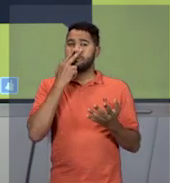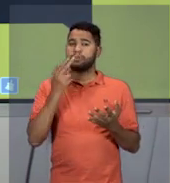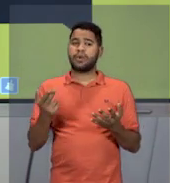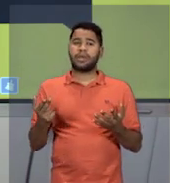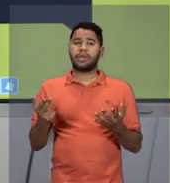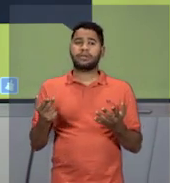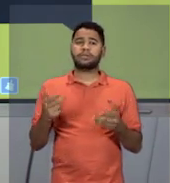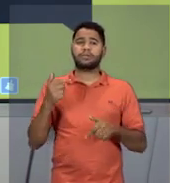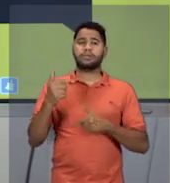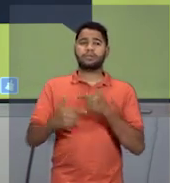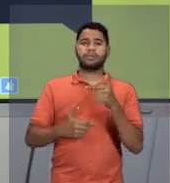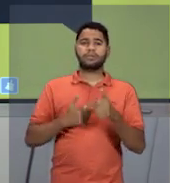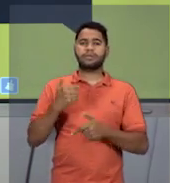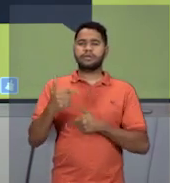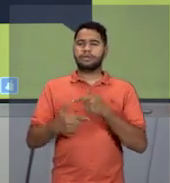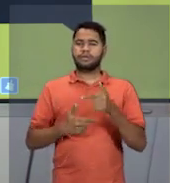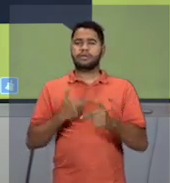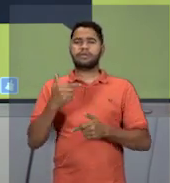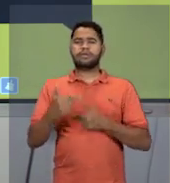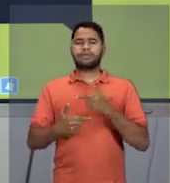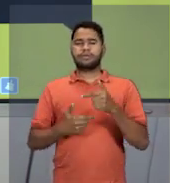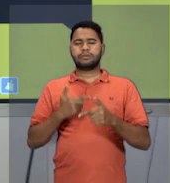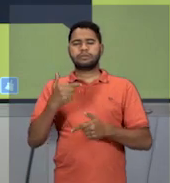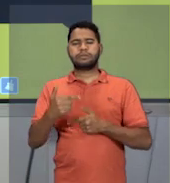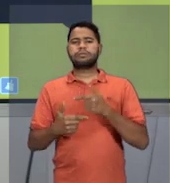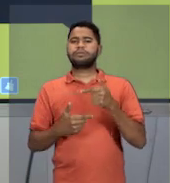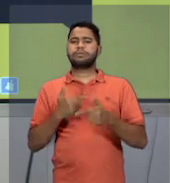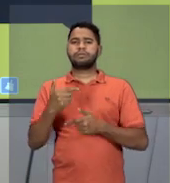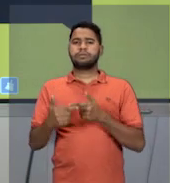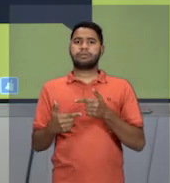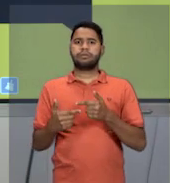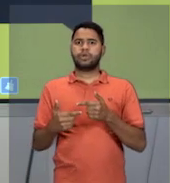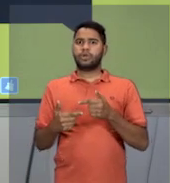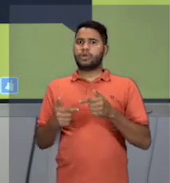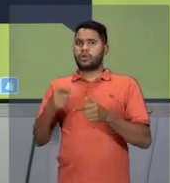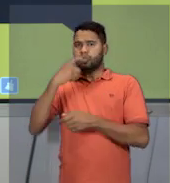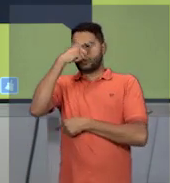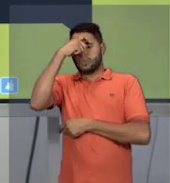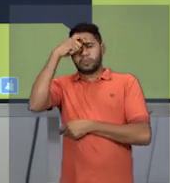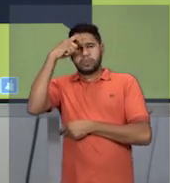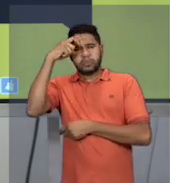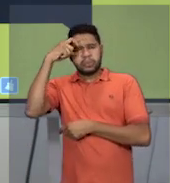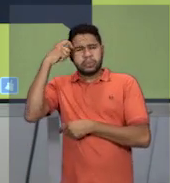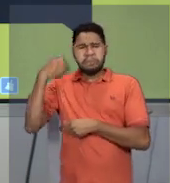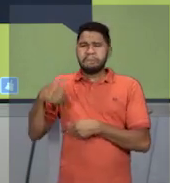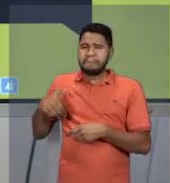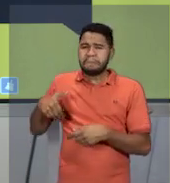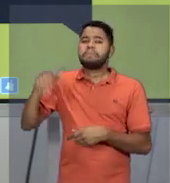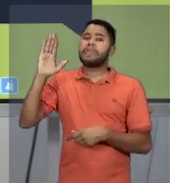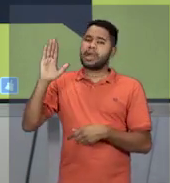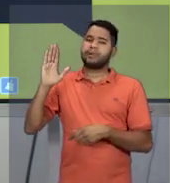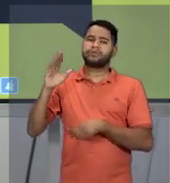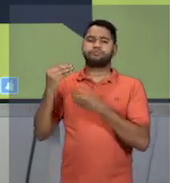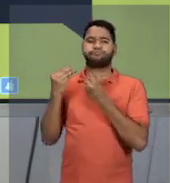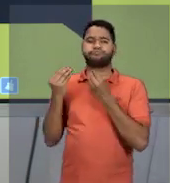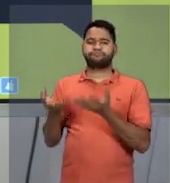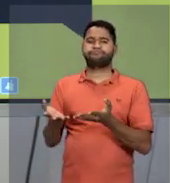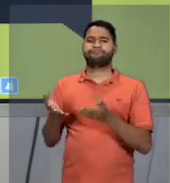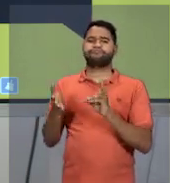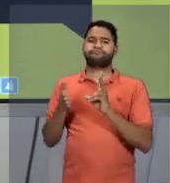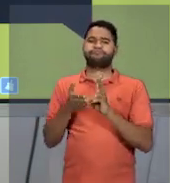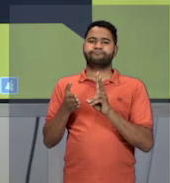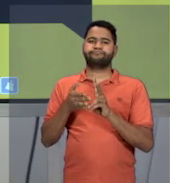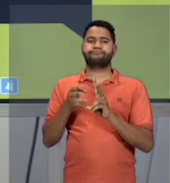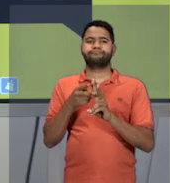para trabalhar exaustivamente, os cargos mais pesados, as tarefas mais penosas eram dadas